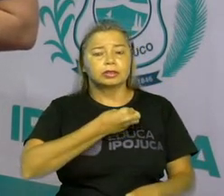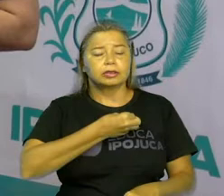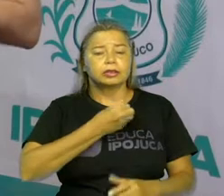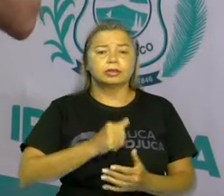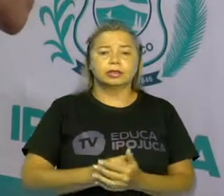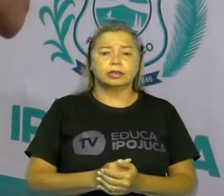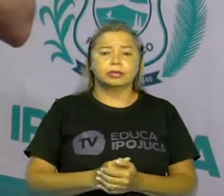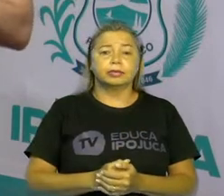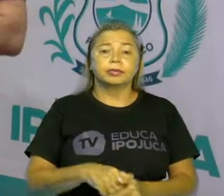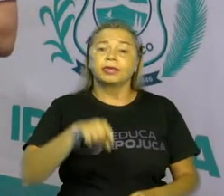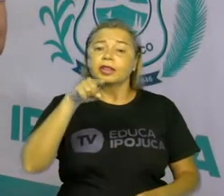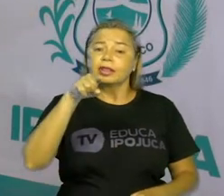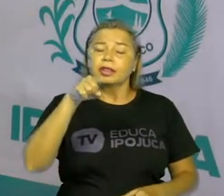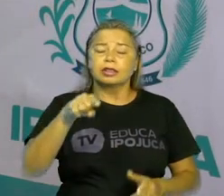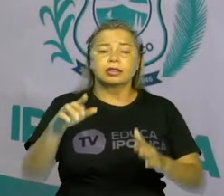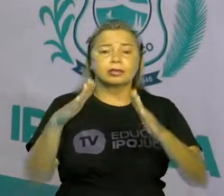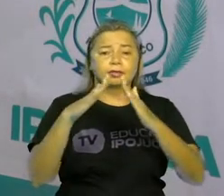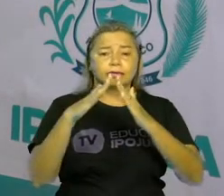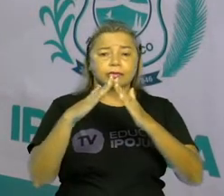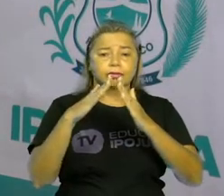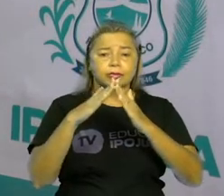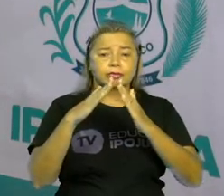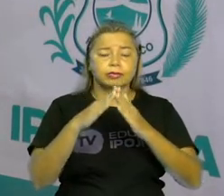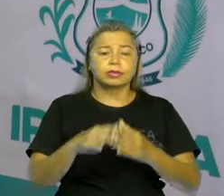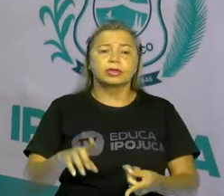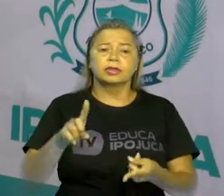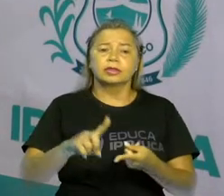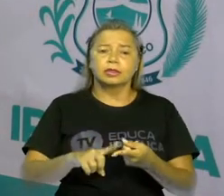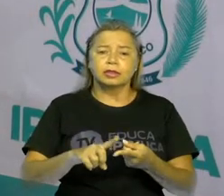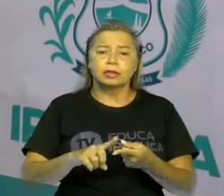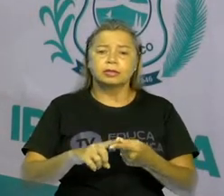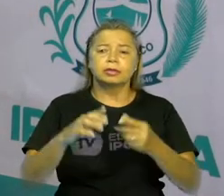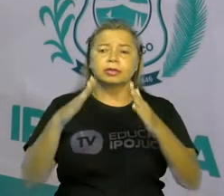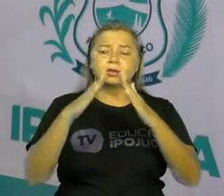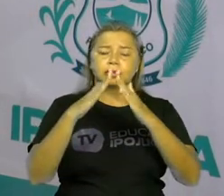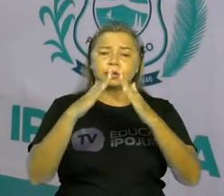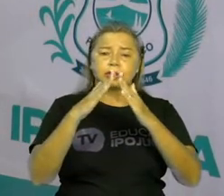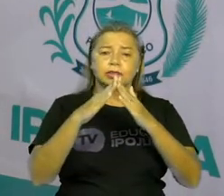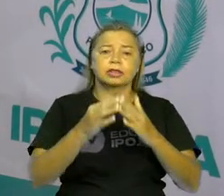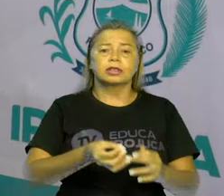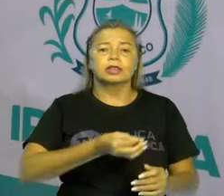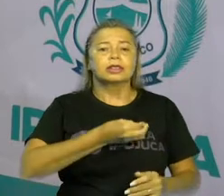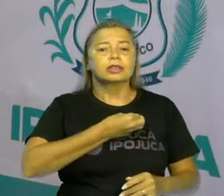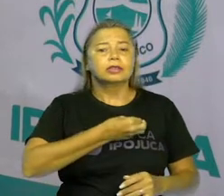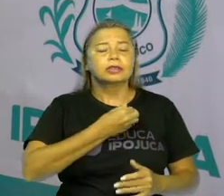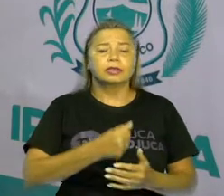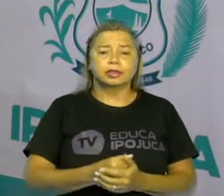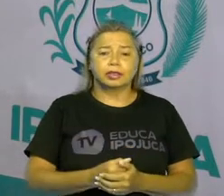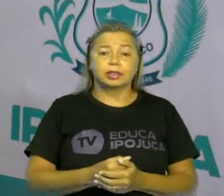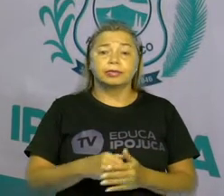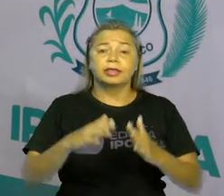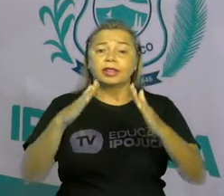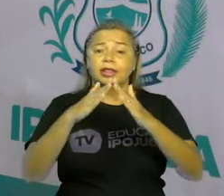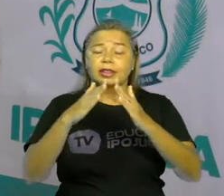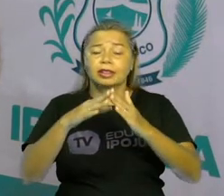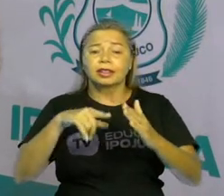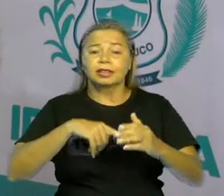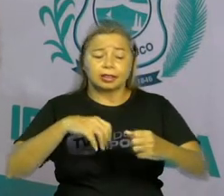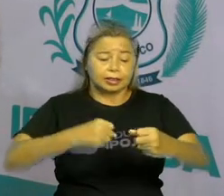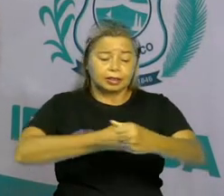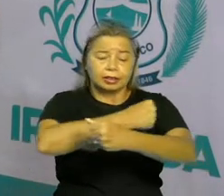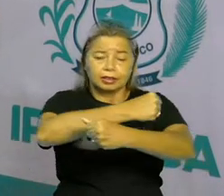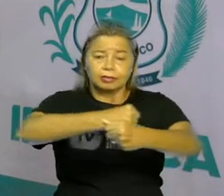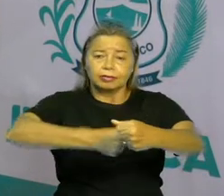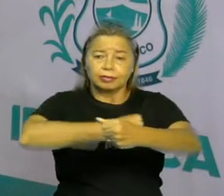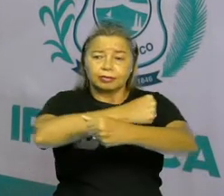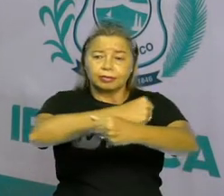de vivência. Por exemplo, aqui eu coloquei como exemplo uma cozinha. Legal, né? A cozinha. Quem não gosta de estar